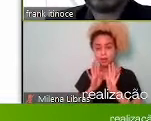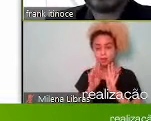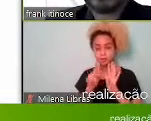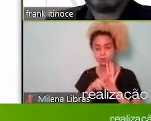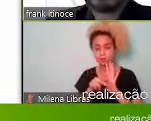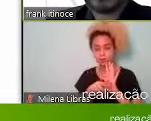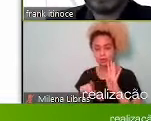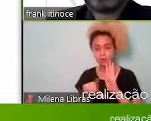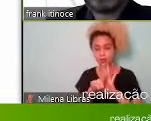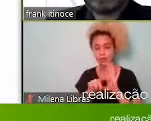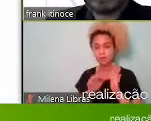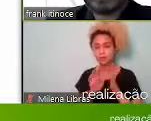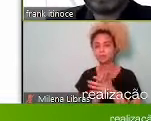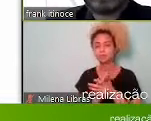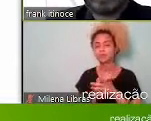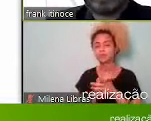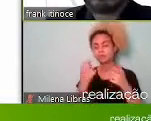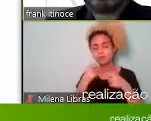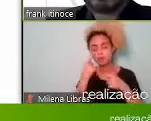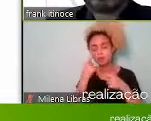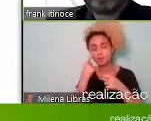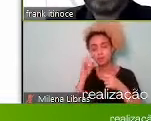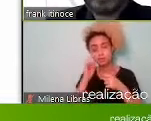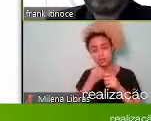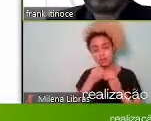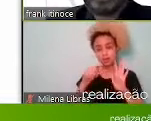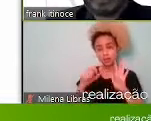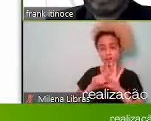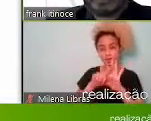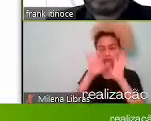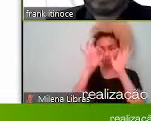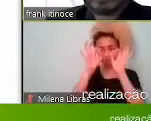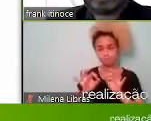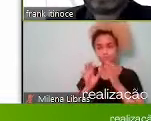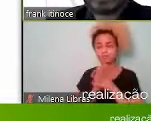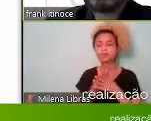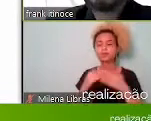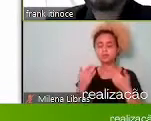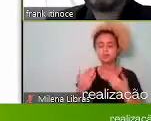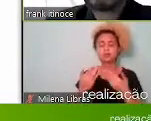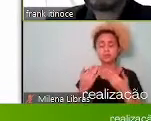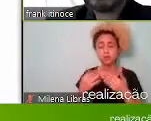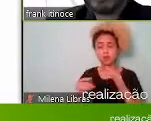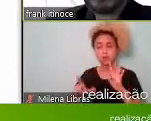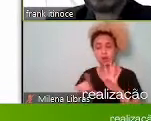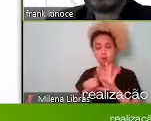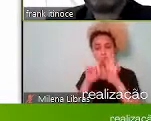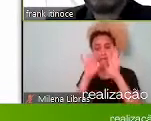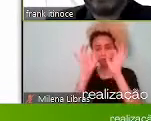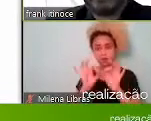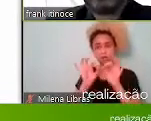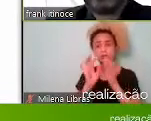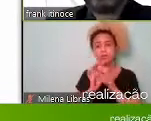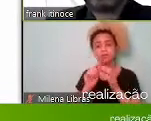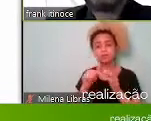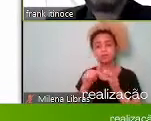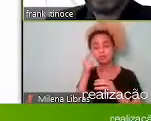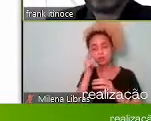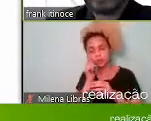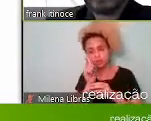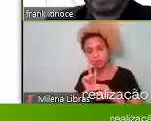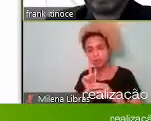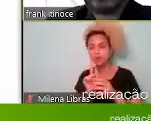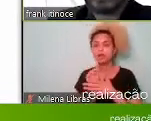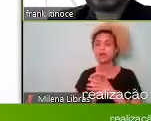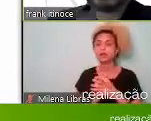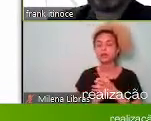se está atendendo às exigências da norma. Então, atendendo à legislação, a gente devolve com um